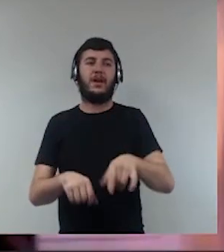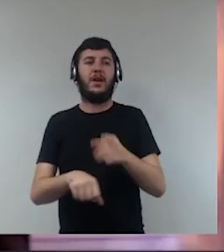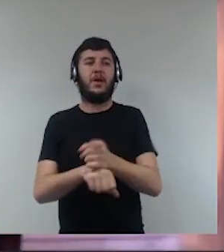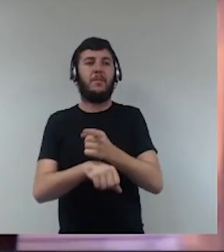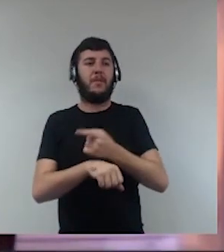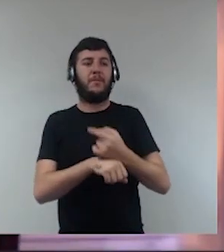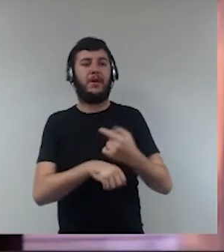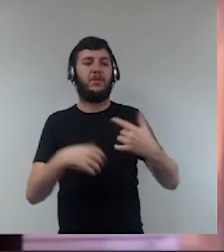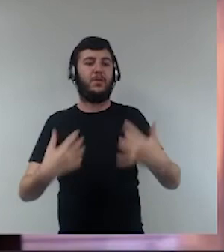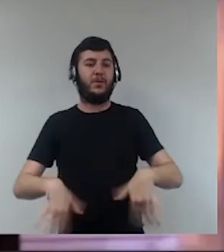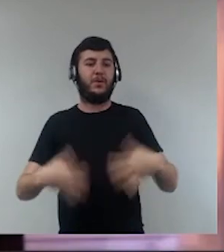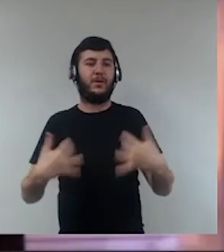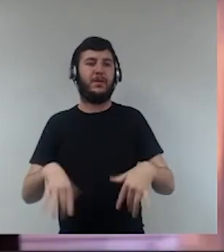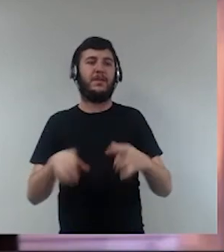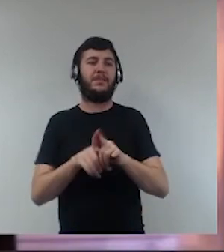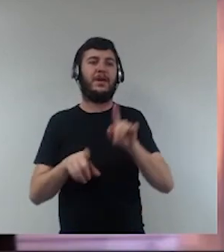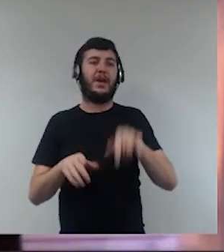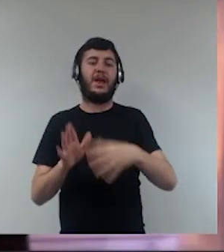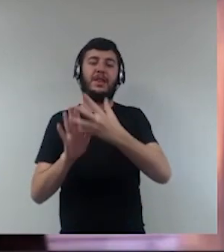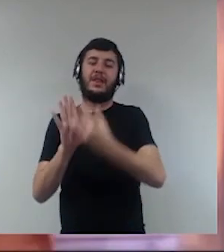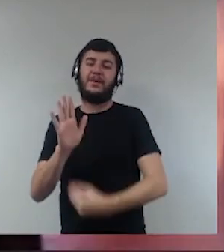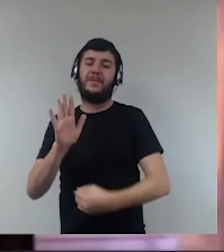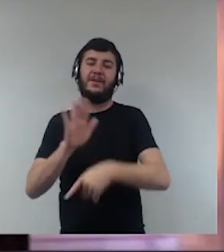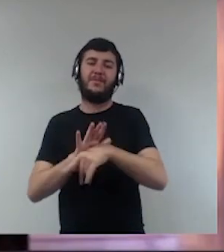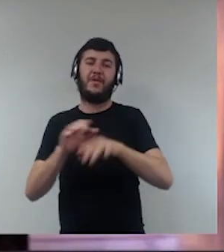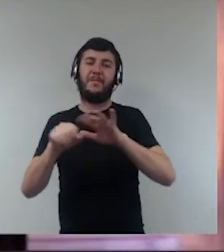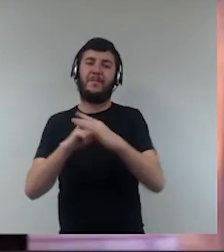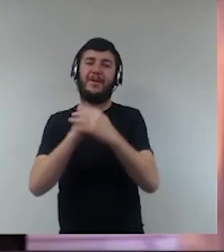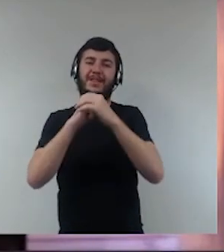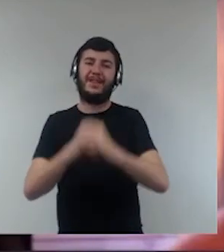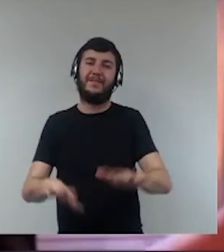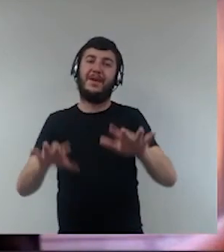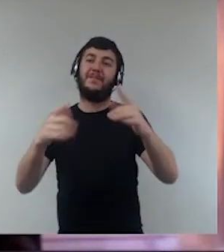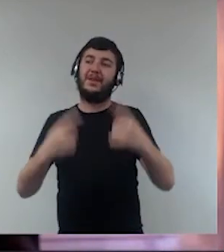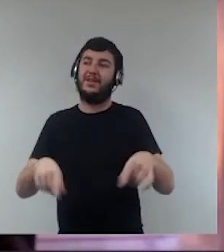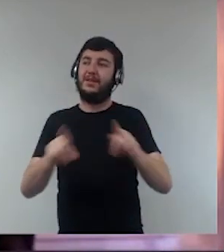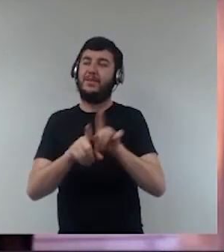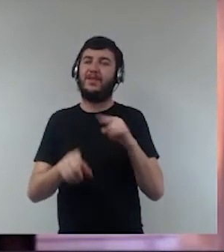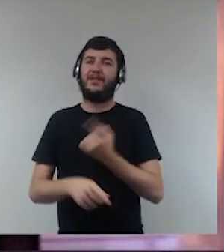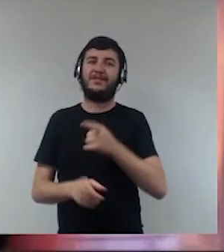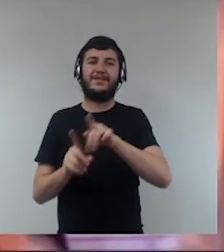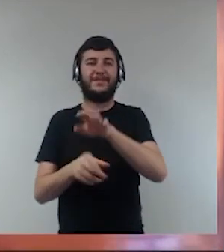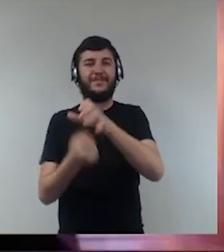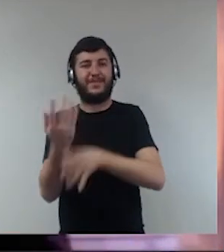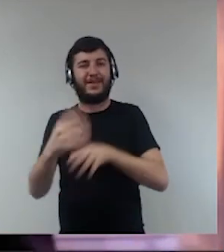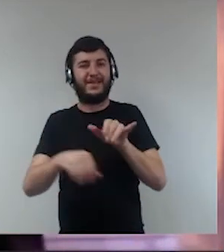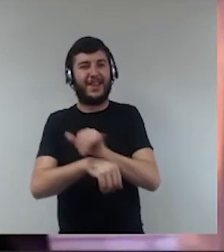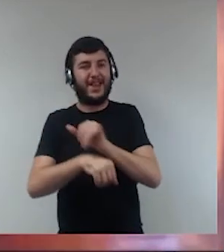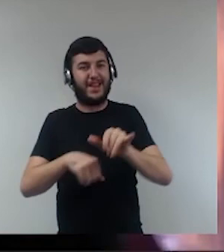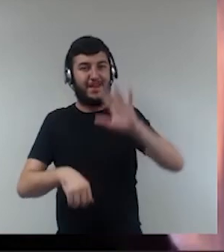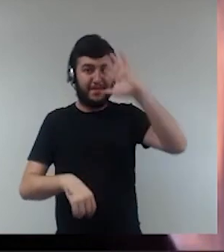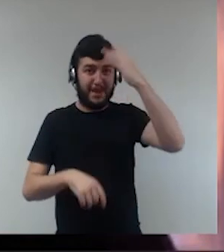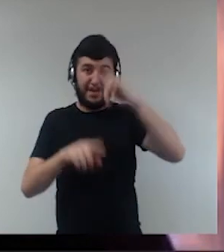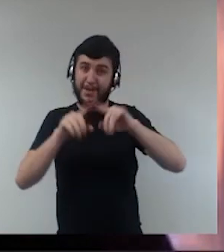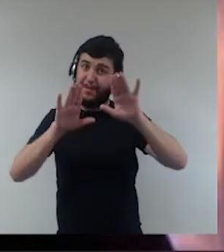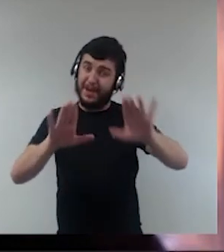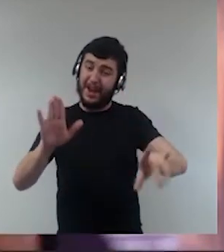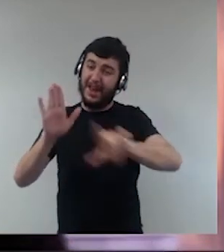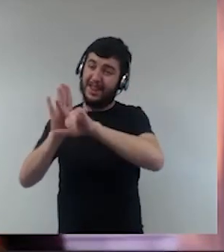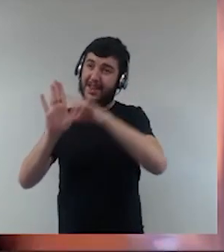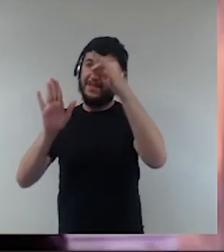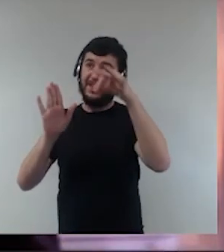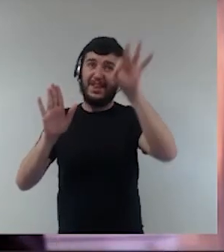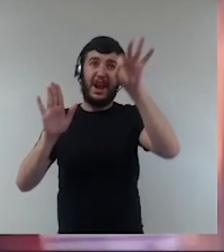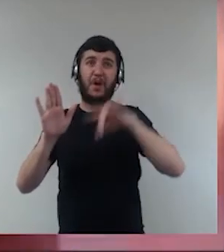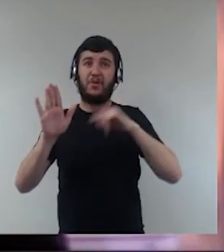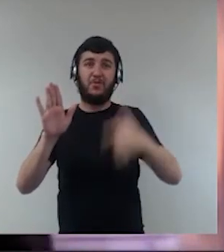momento dramático como esse de pandemia, nós temos que pensar em novas soluções. Já que a lei federal não traz essas soluções, nós